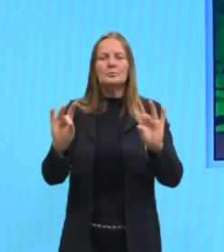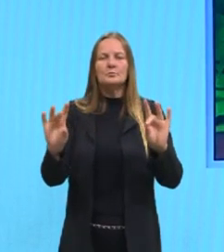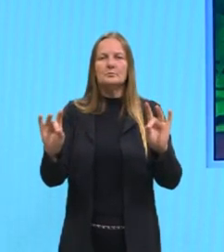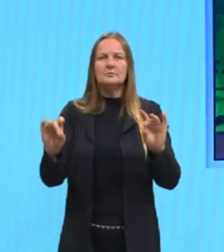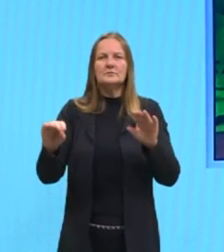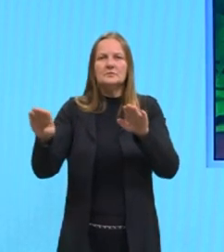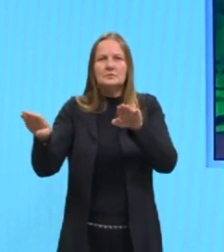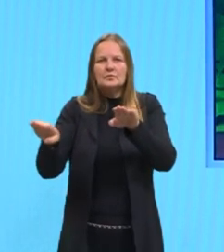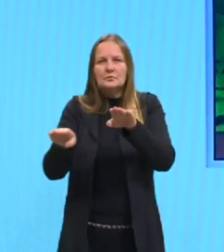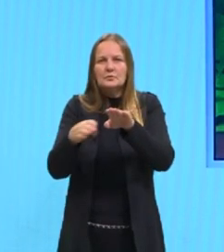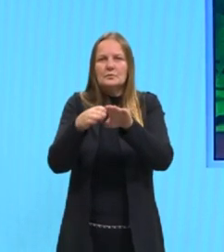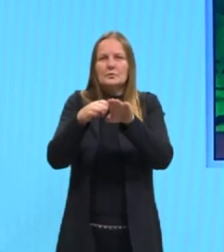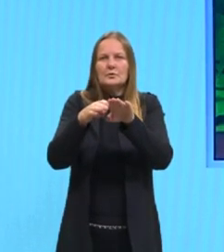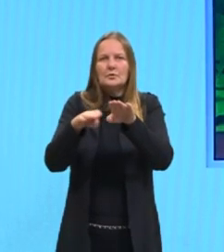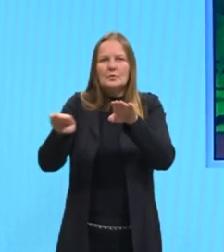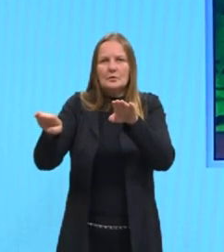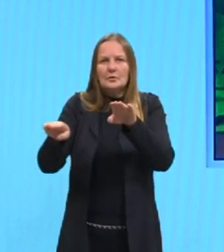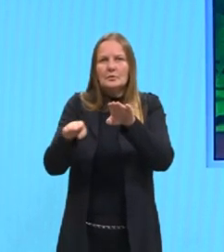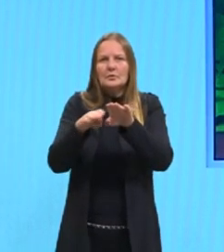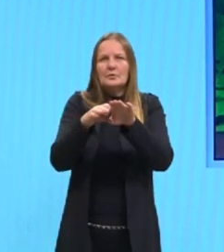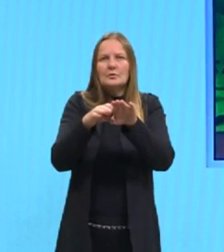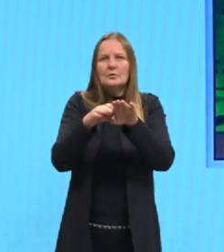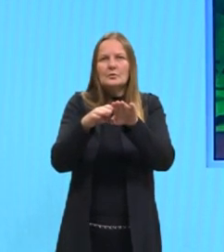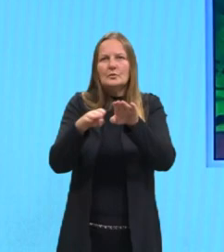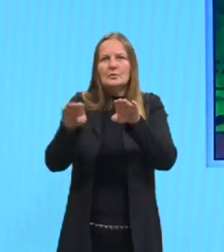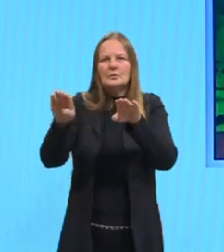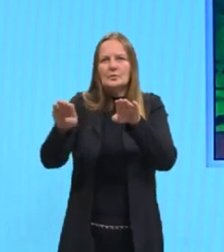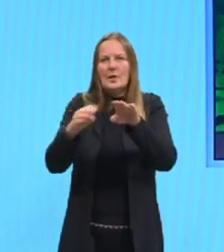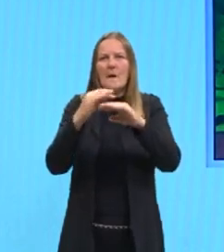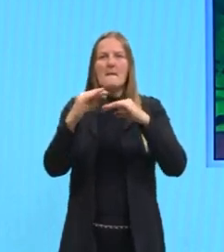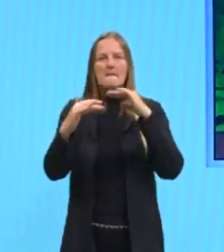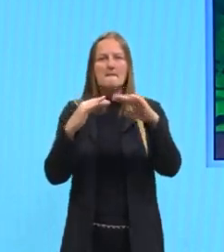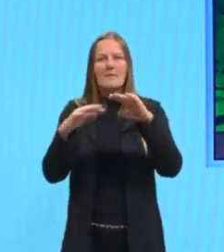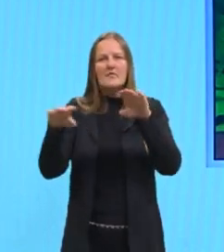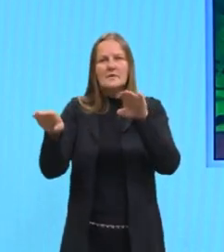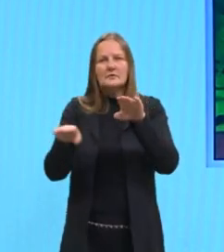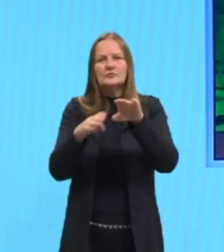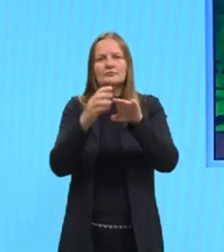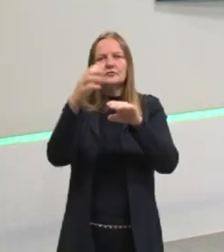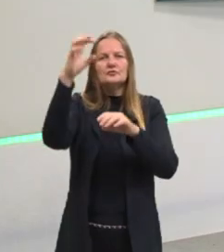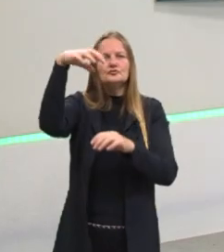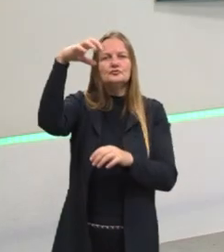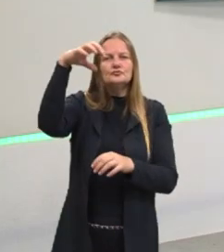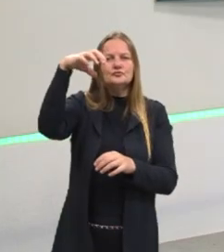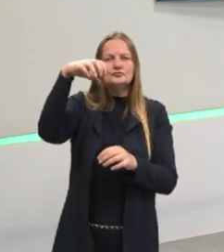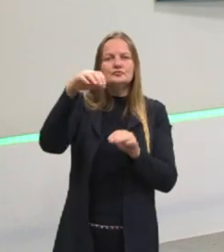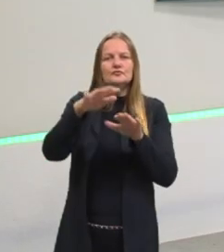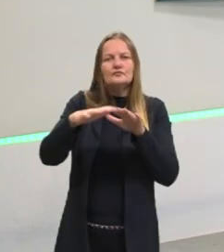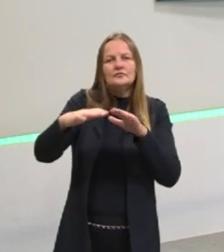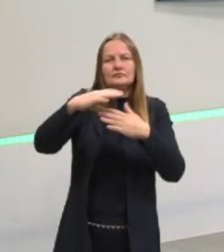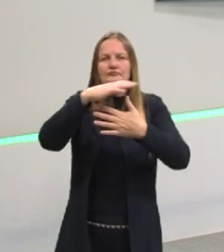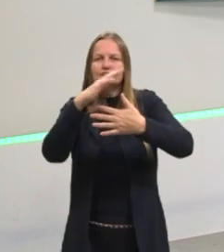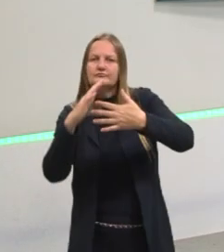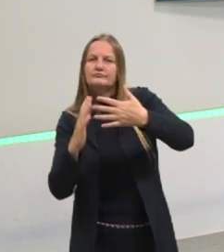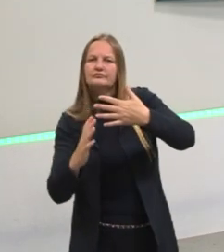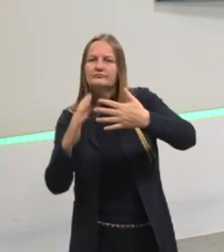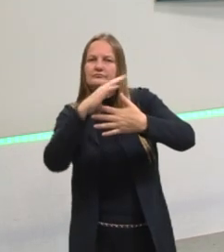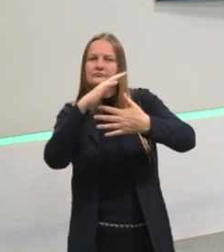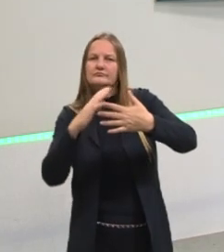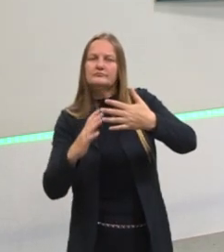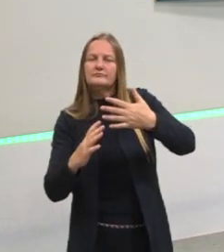E aí ele tem aqui o Planalto da Borborema quando ele faz esse movimento aqui e vai chover justamente nessa borda aqui